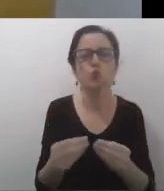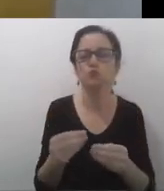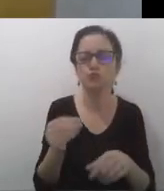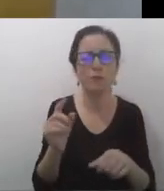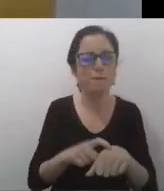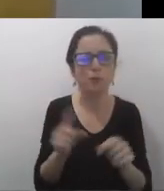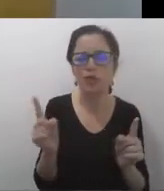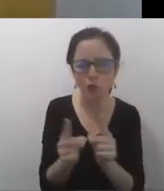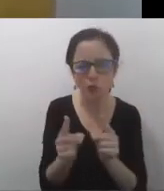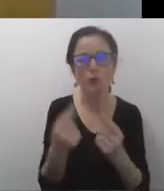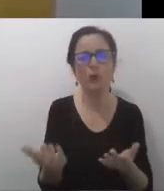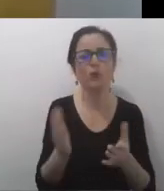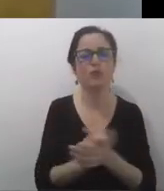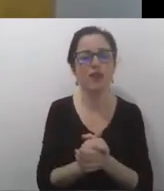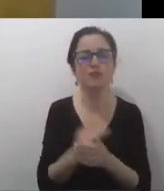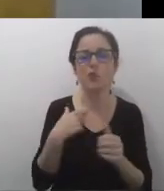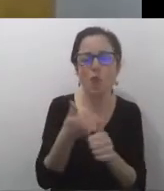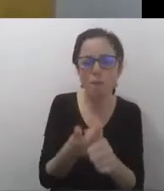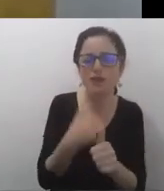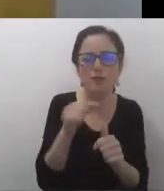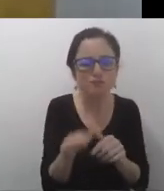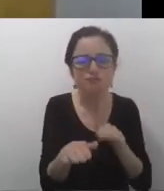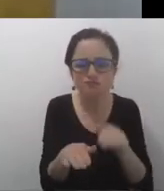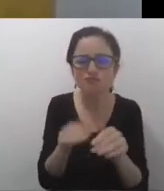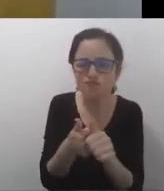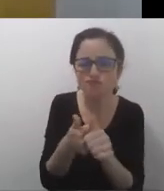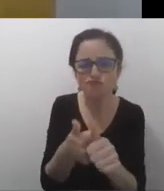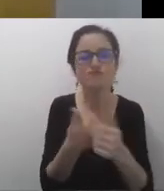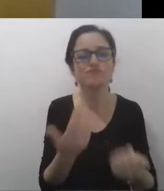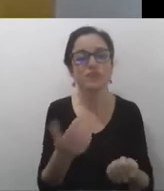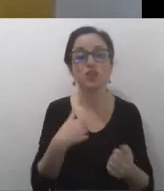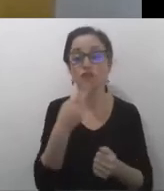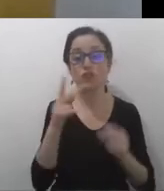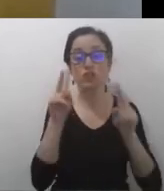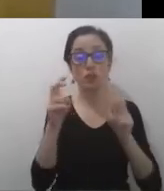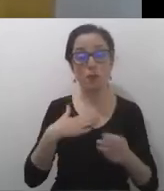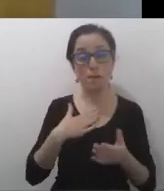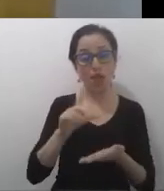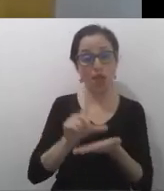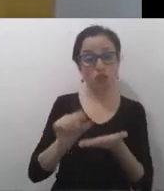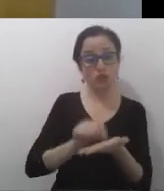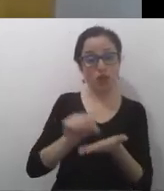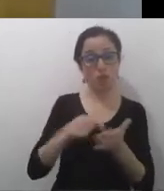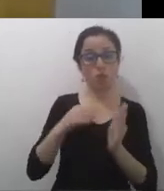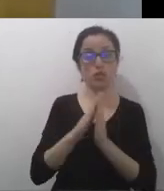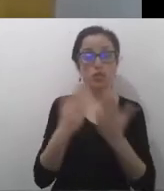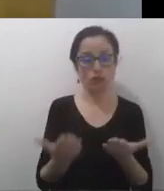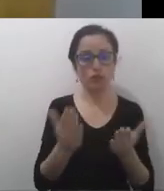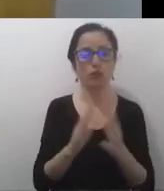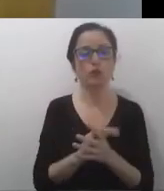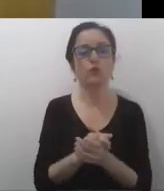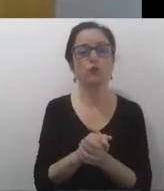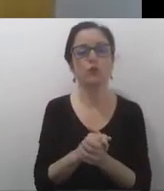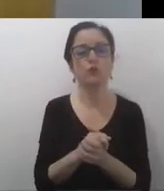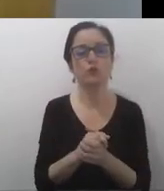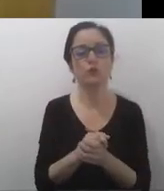feito e tanto, né? Sobretudo pelo tempo que eu acompanhei um pouco. Bom, para falar do meu assunto aqui,